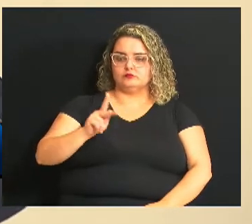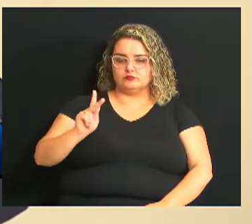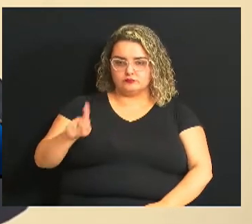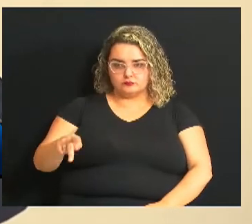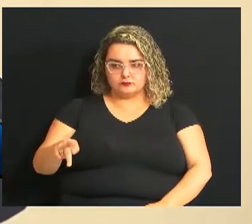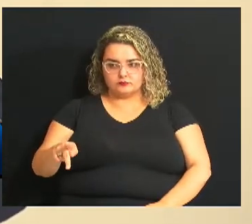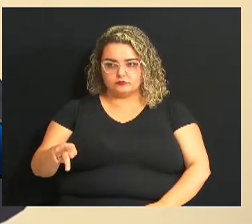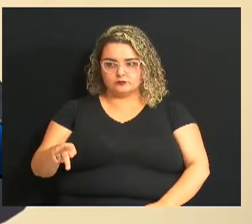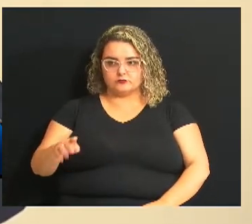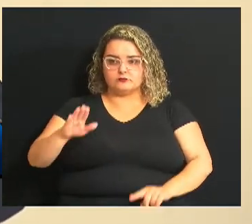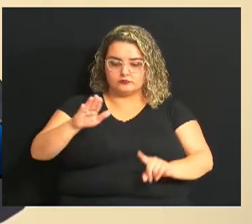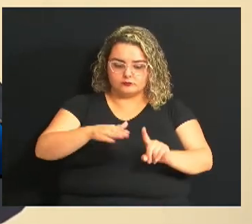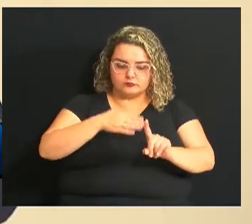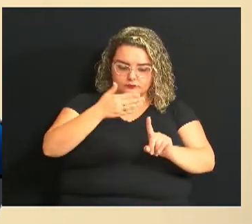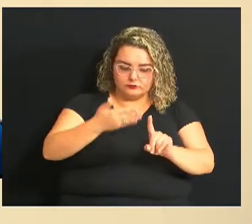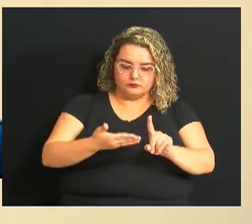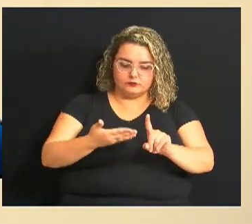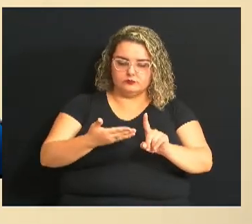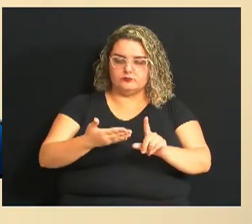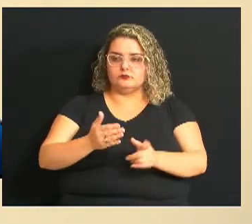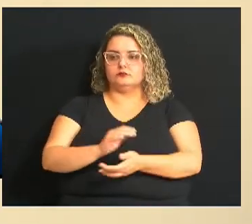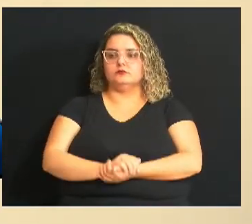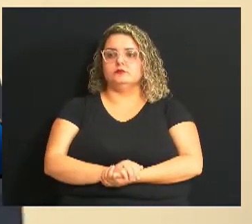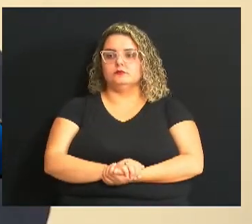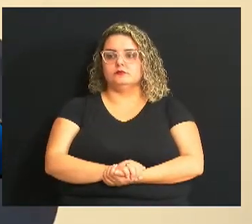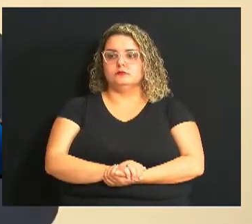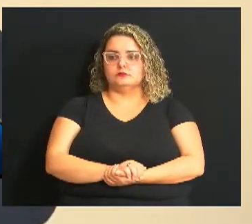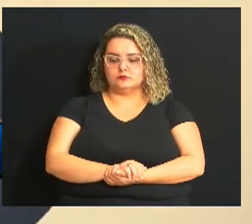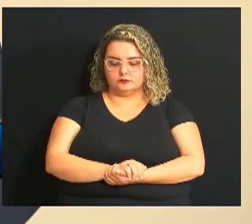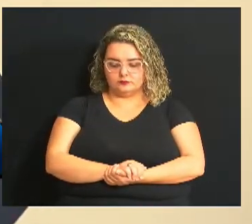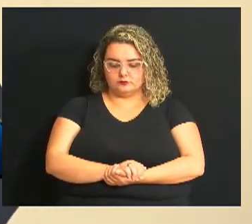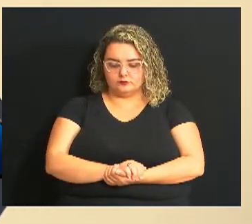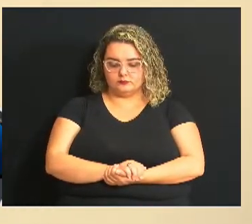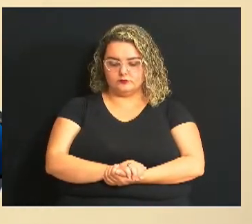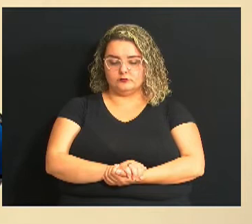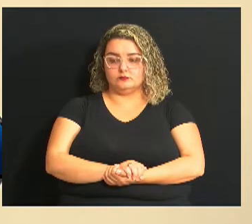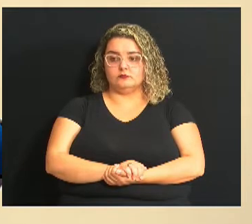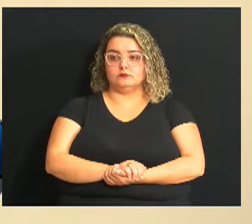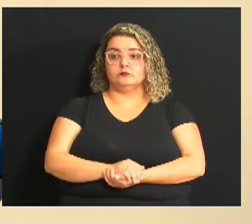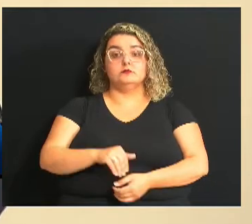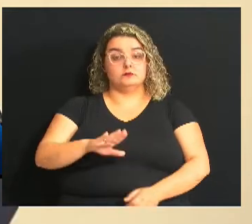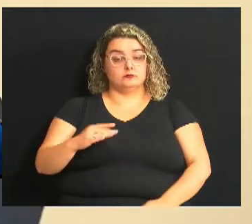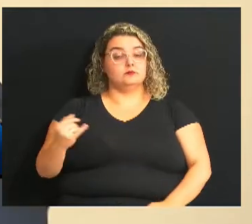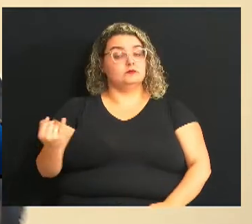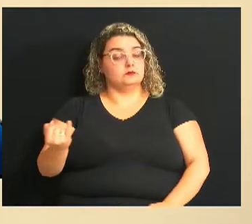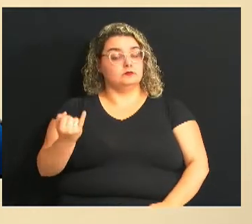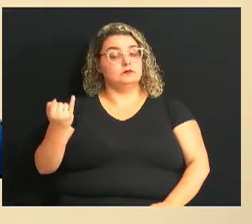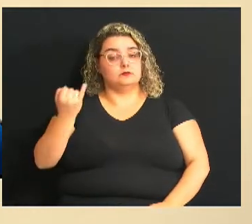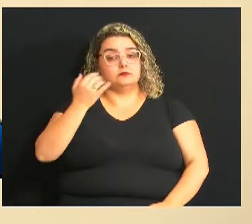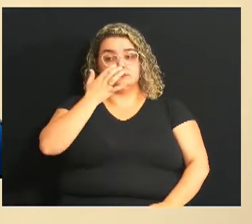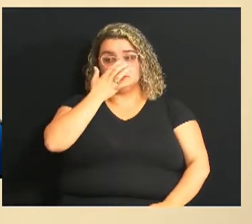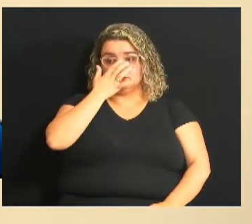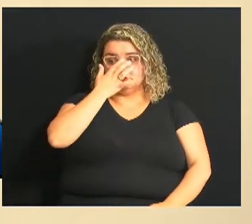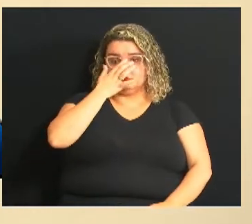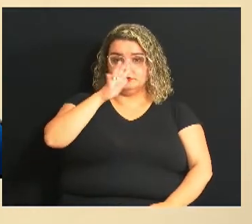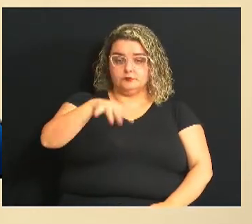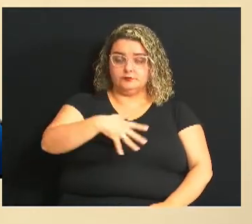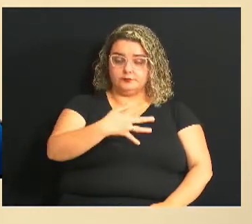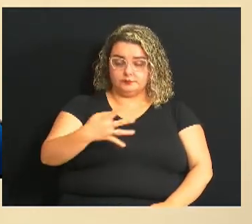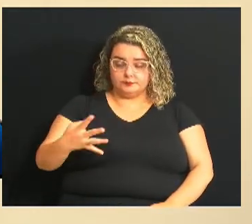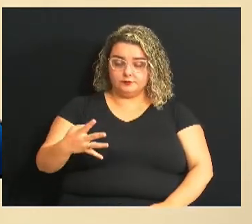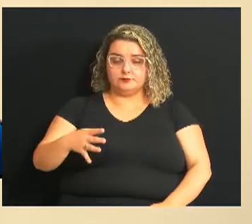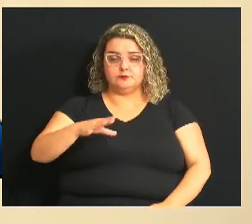Essa solenidade considero eu como uma das mais importantes no calendário do município de